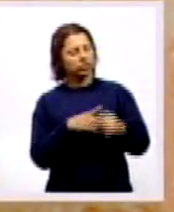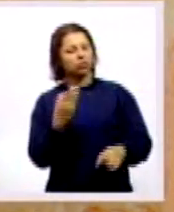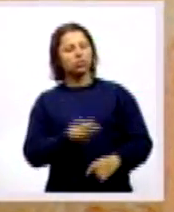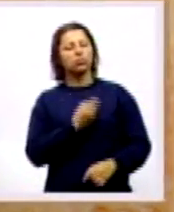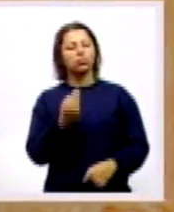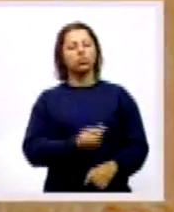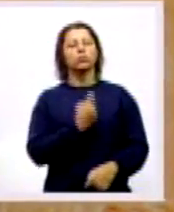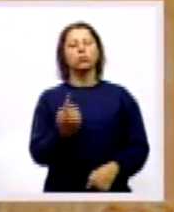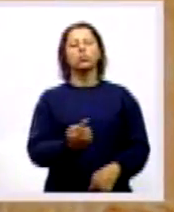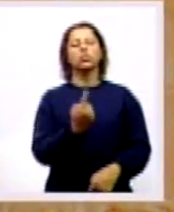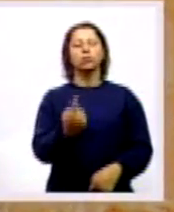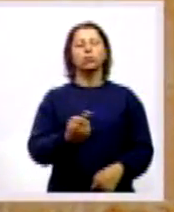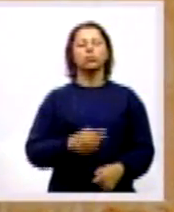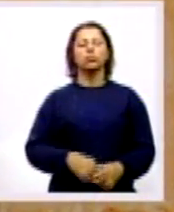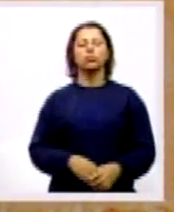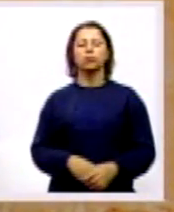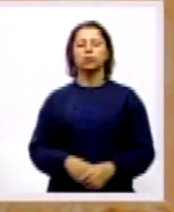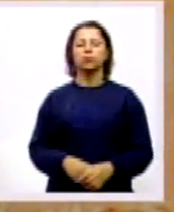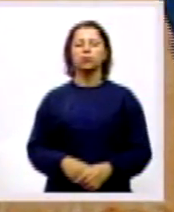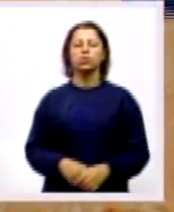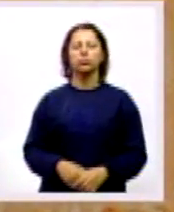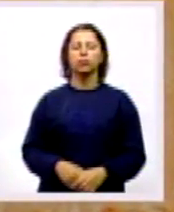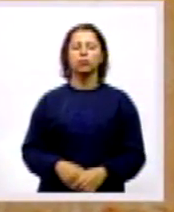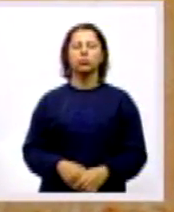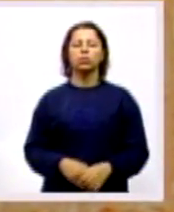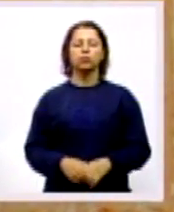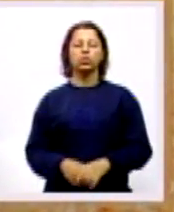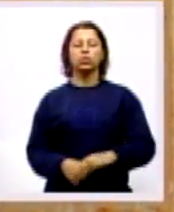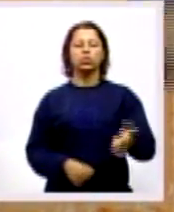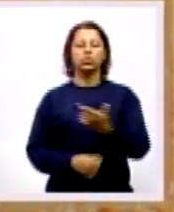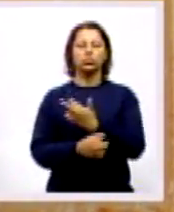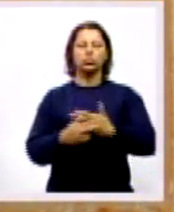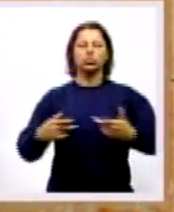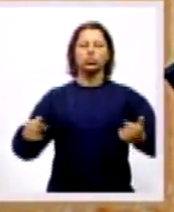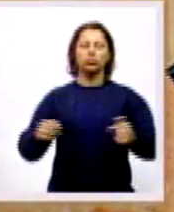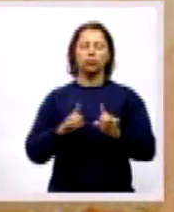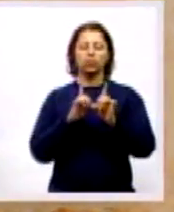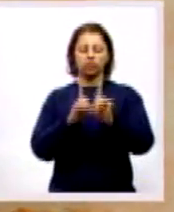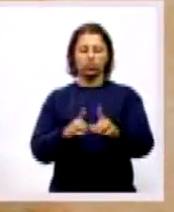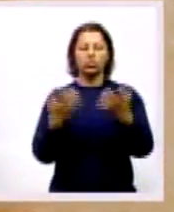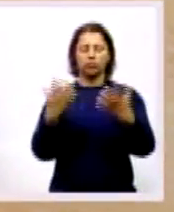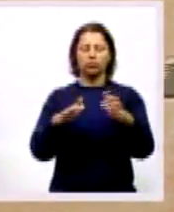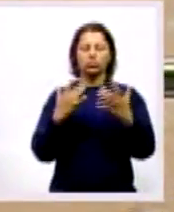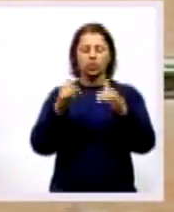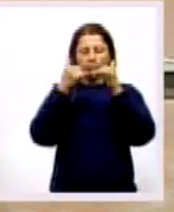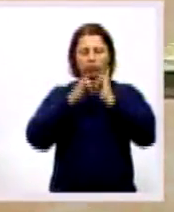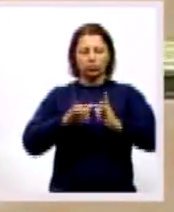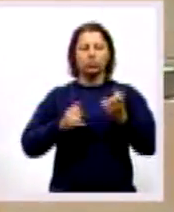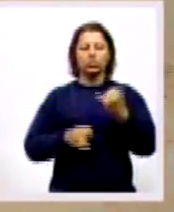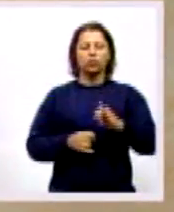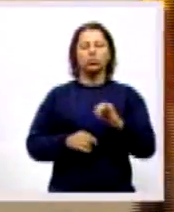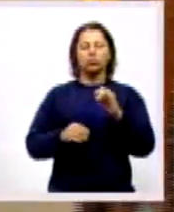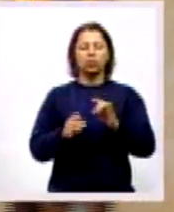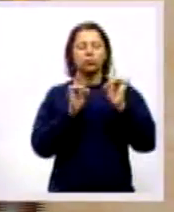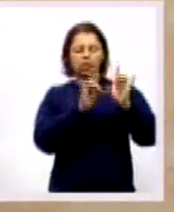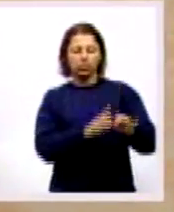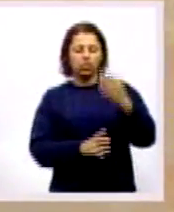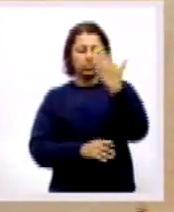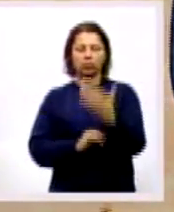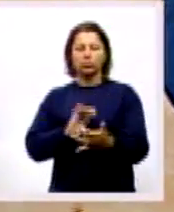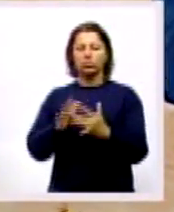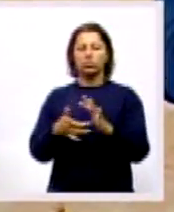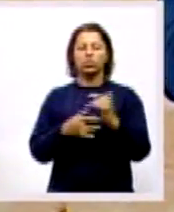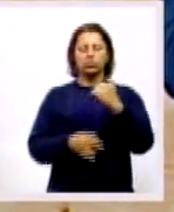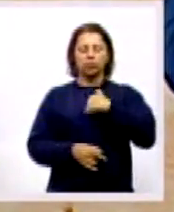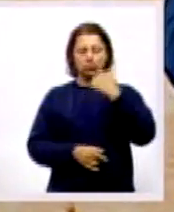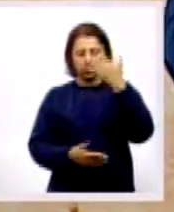palavra de vida eterna. Outra coisa esses discípulos não queriam dizer, senão: Senhor, se eu sair da sua presença, eu perco o elan